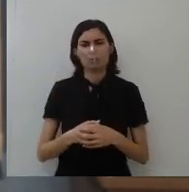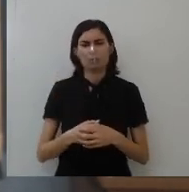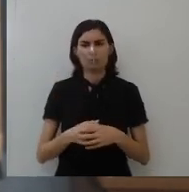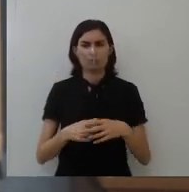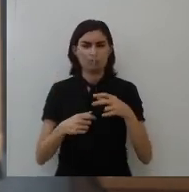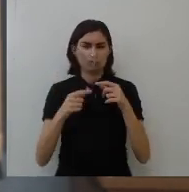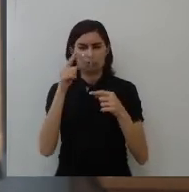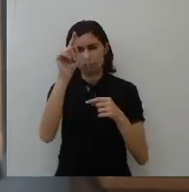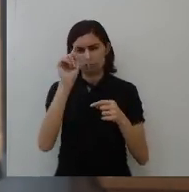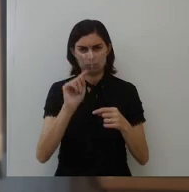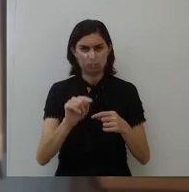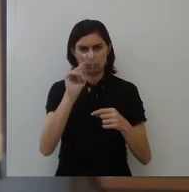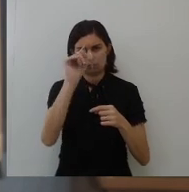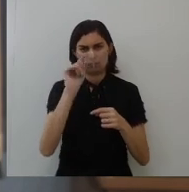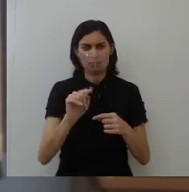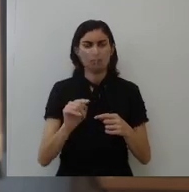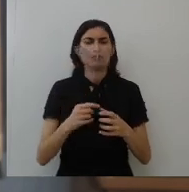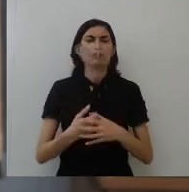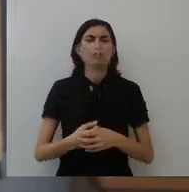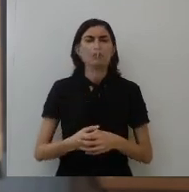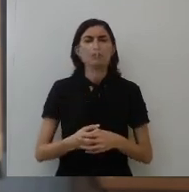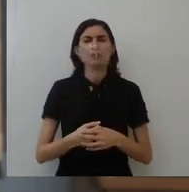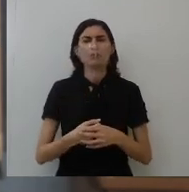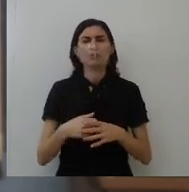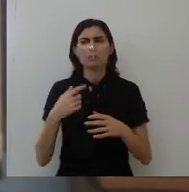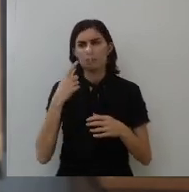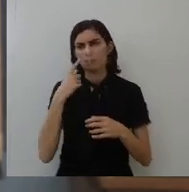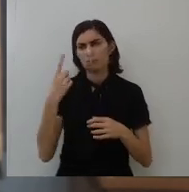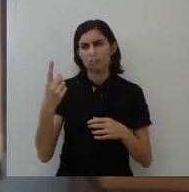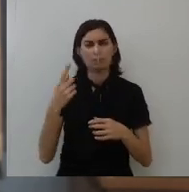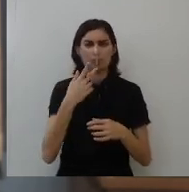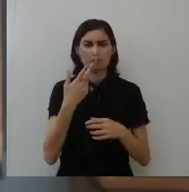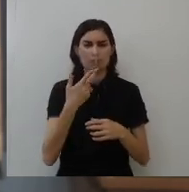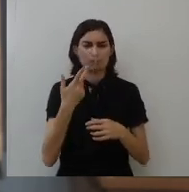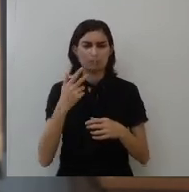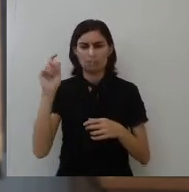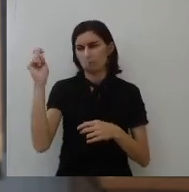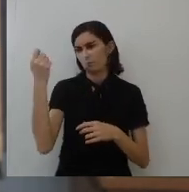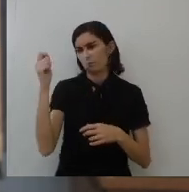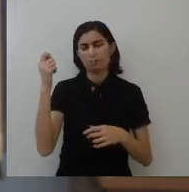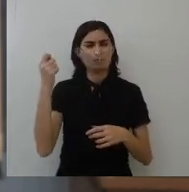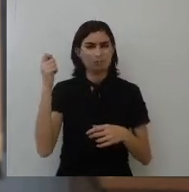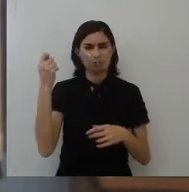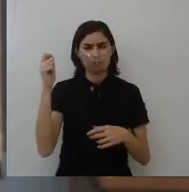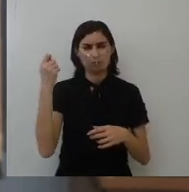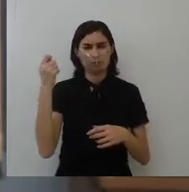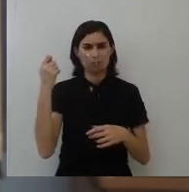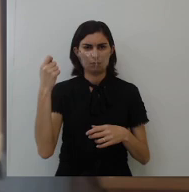2 pontos aqui, tá? Recife, Olinda. Eu vou dizer Abreu Lima, aqui.